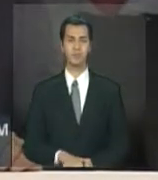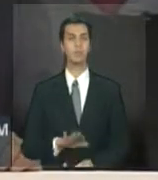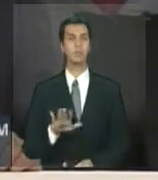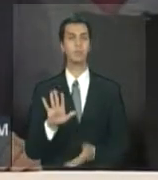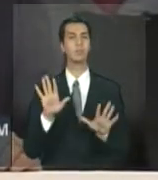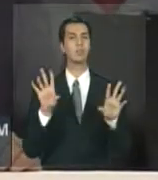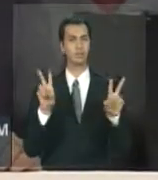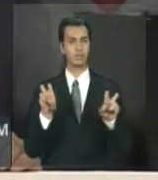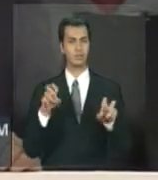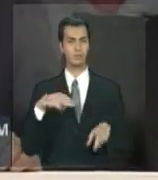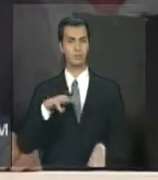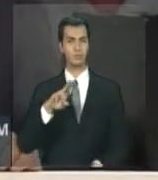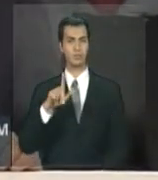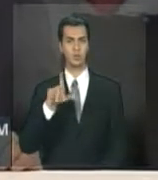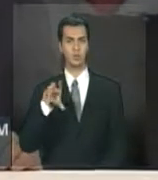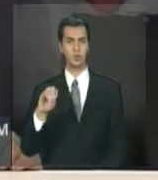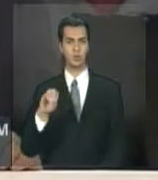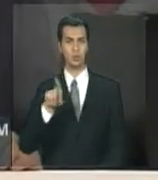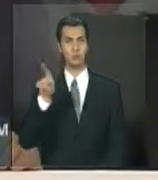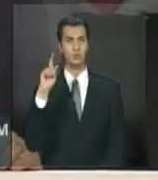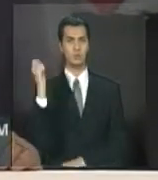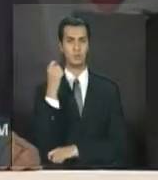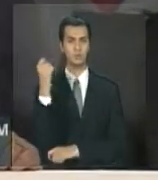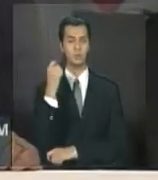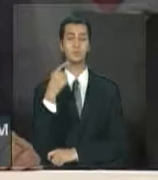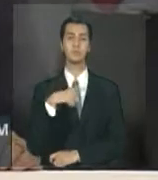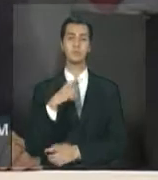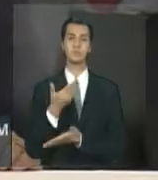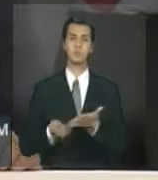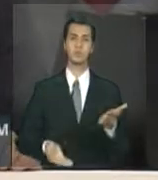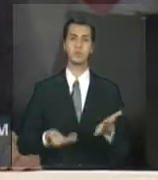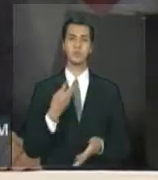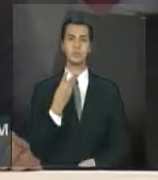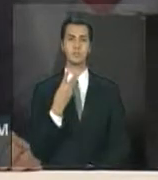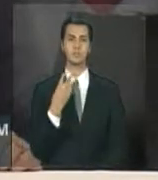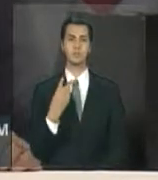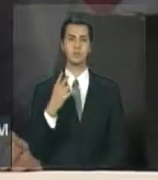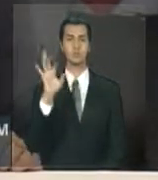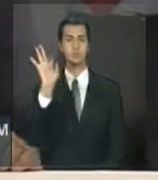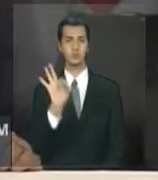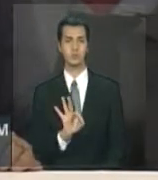milho, no Rio Grande do Sul, nós temos um prejuízo de 32%.